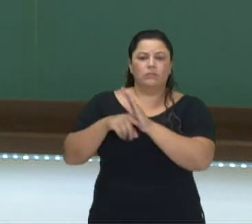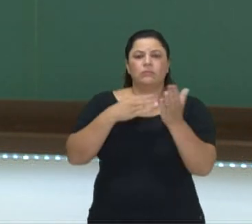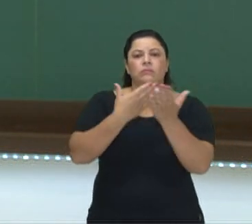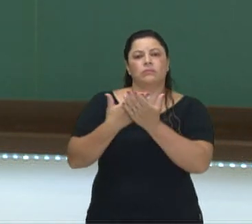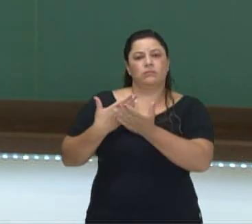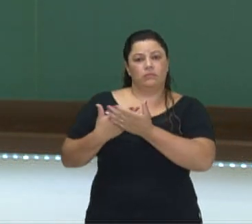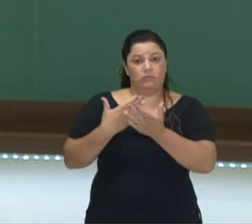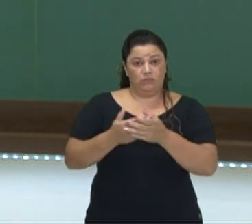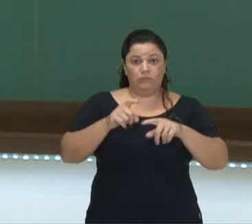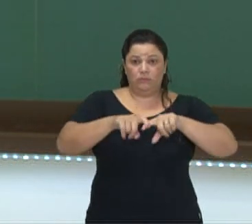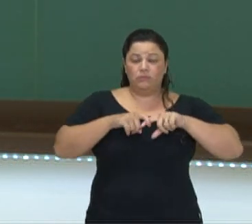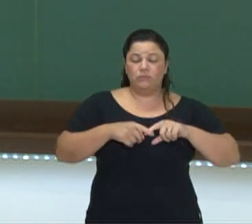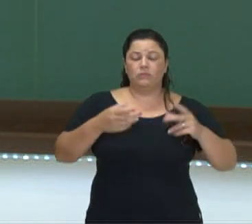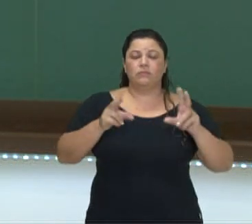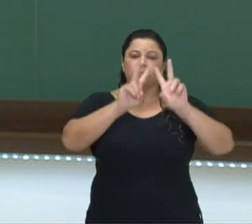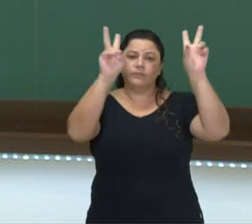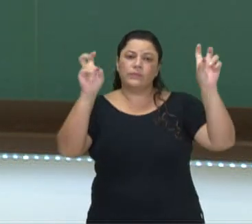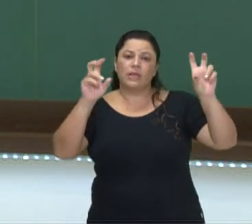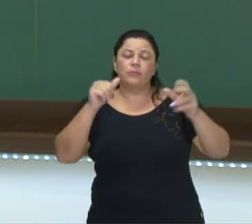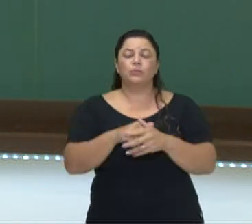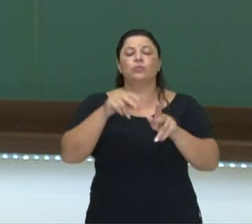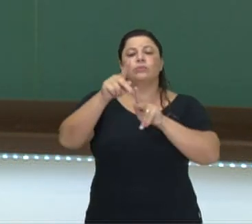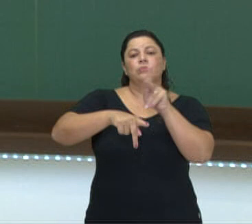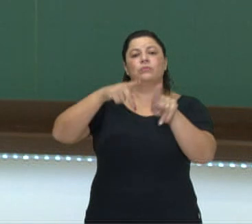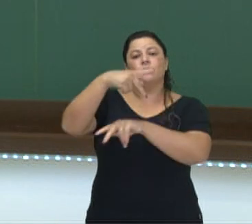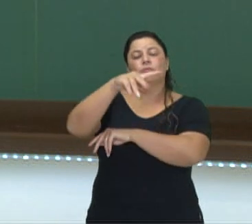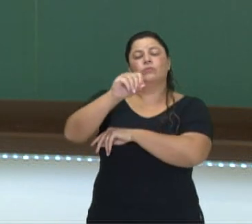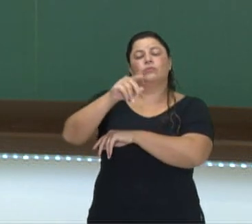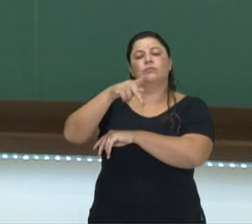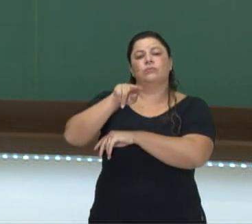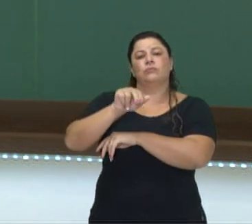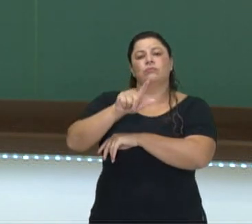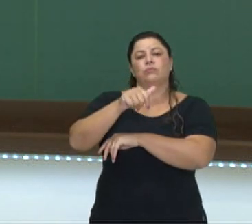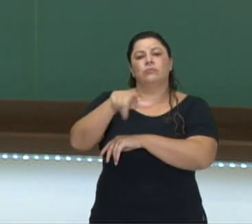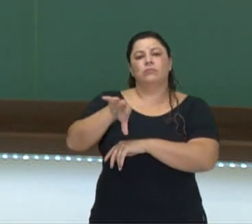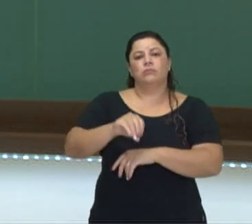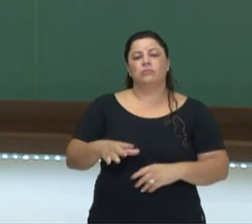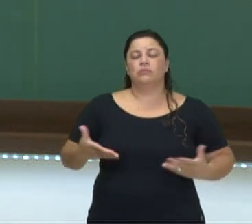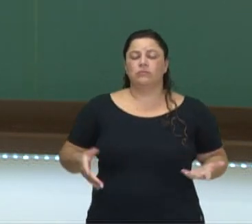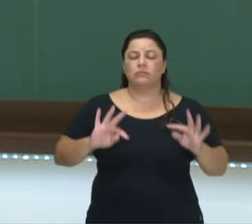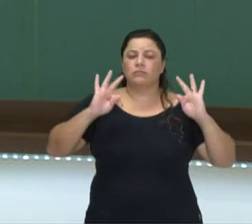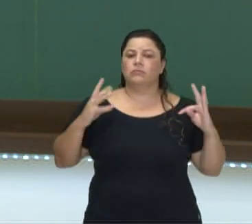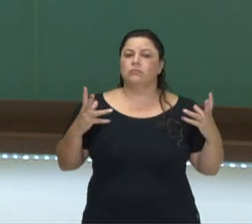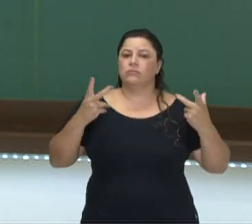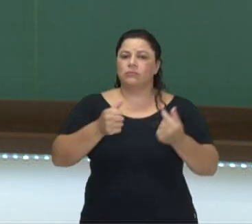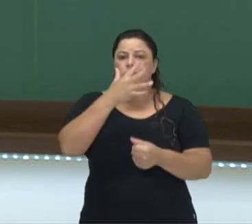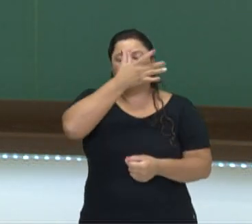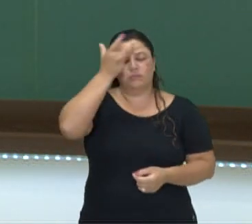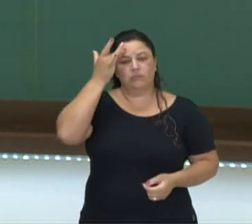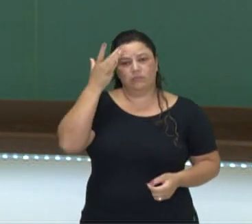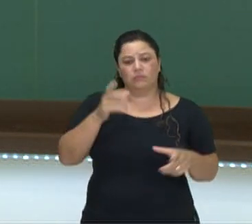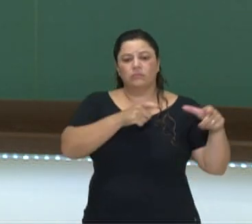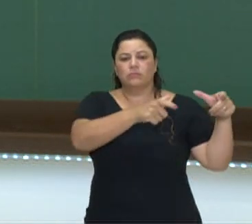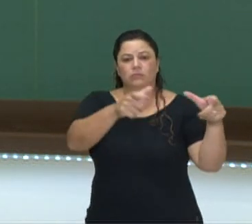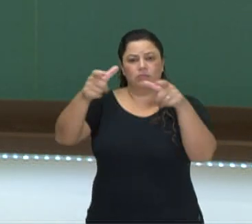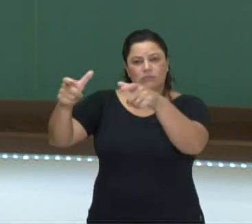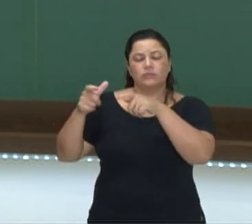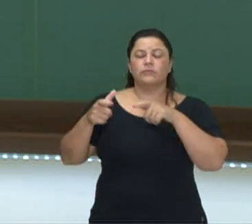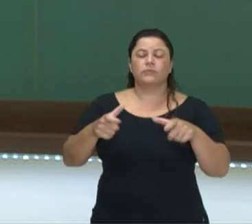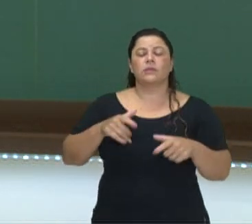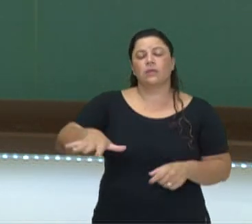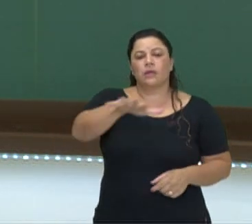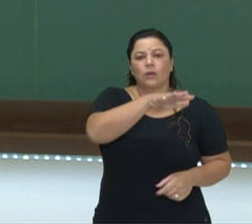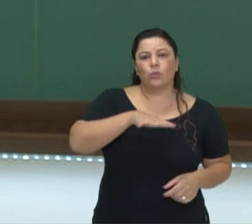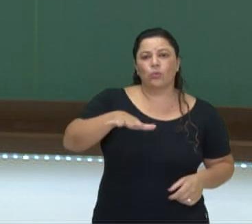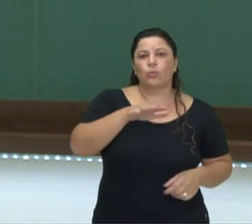Então, por isso eu uso o termo população. São todas as pessoas daquele lugar, daquele espaço